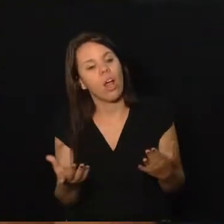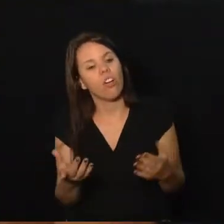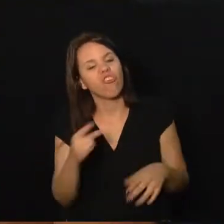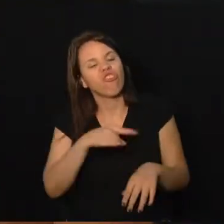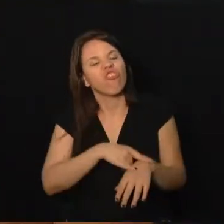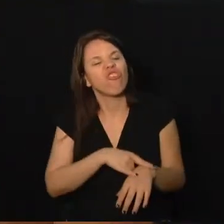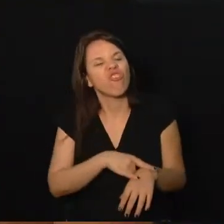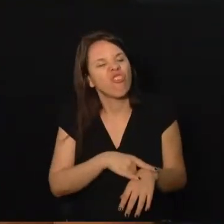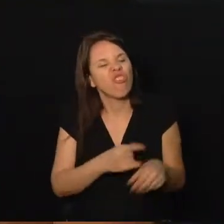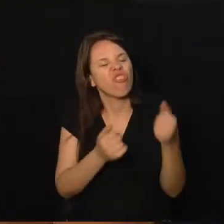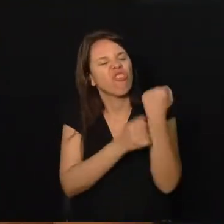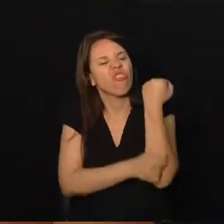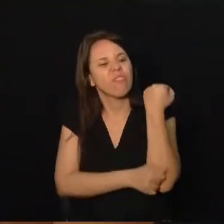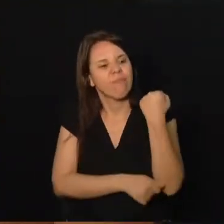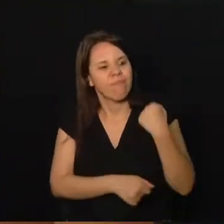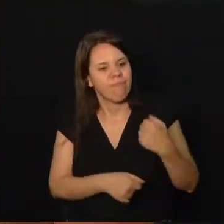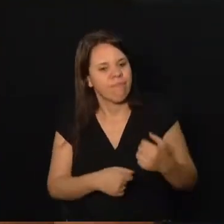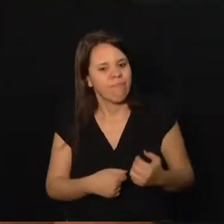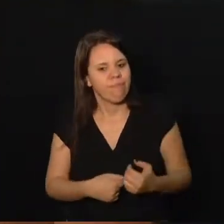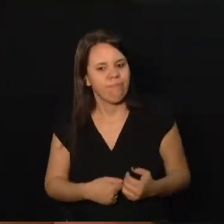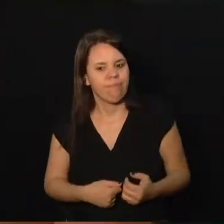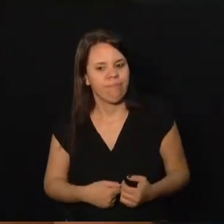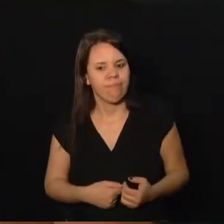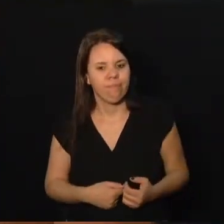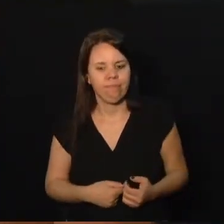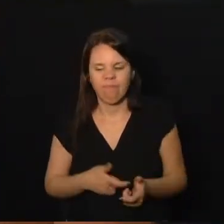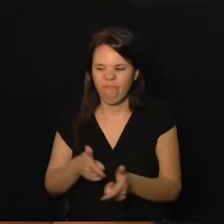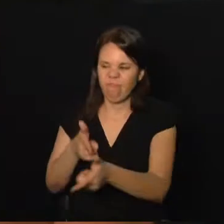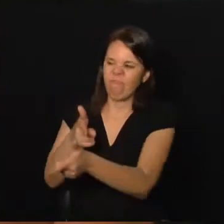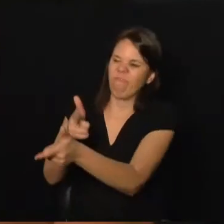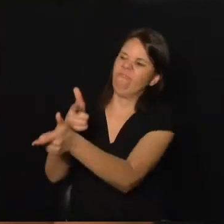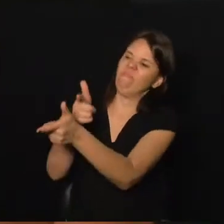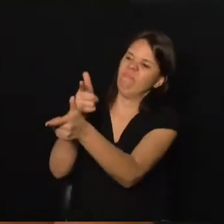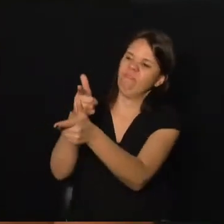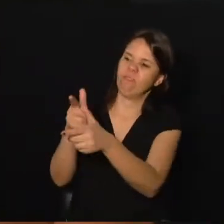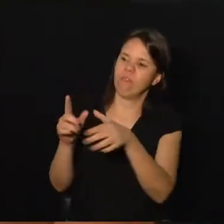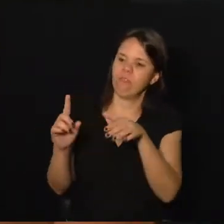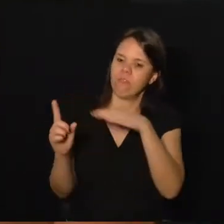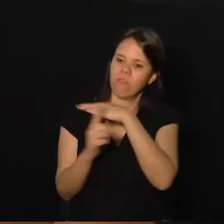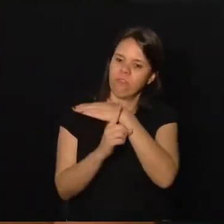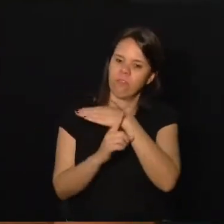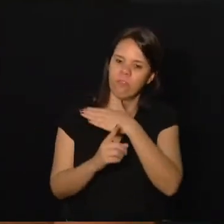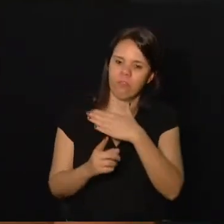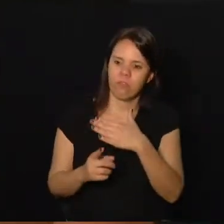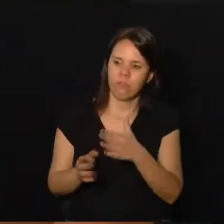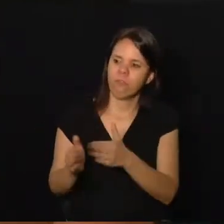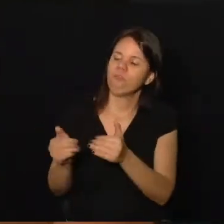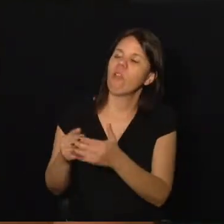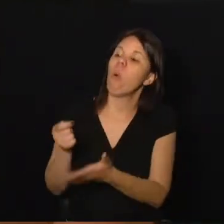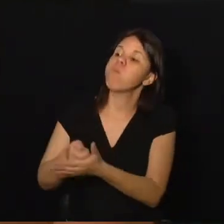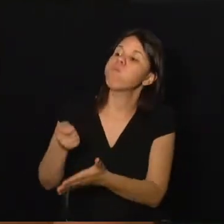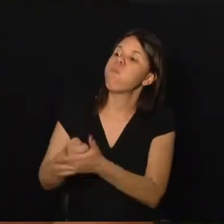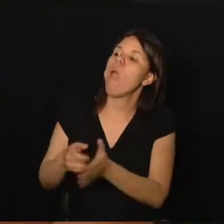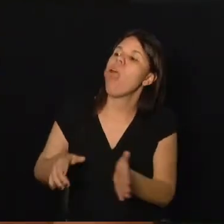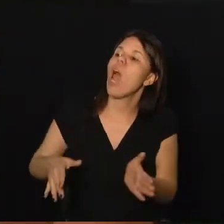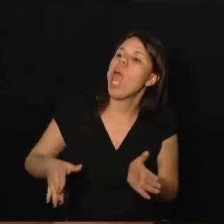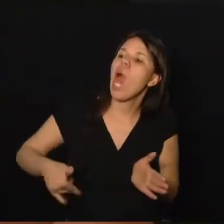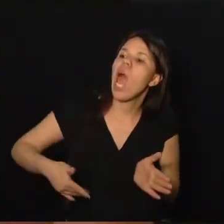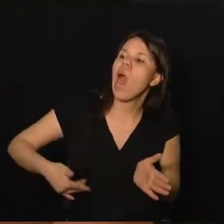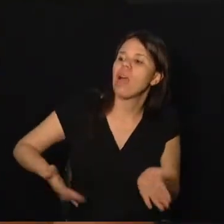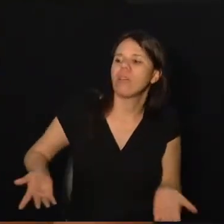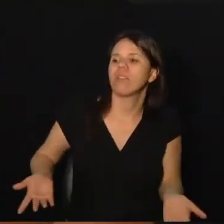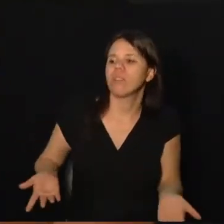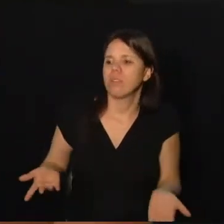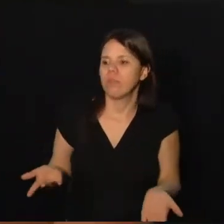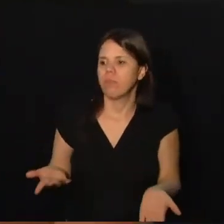urinando, defecando, né? Ameaçando o cliente, pedindo dinheiro, é